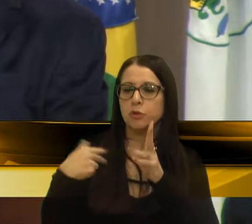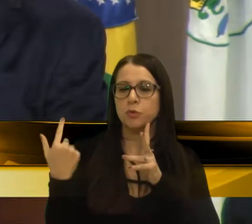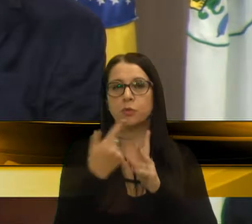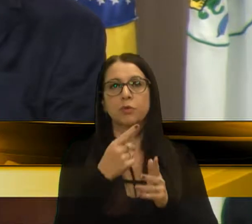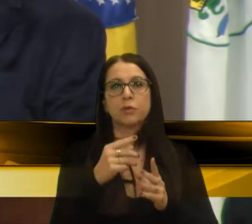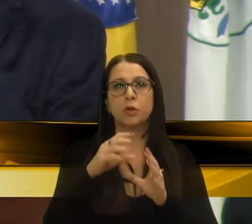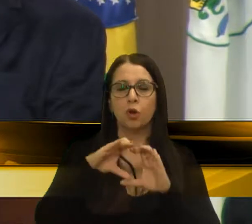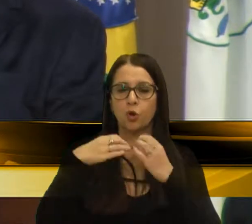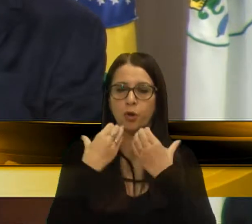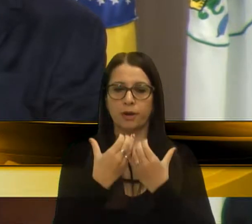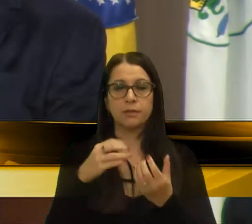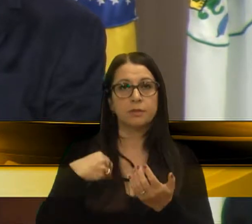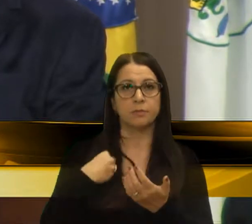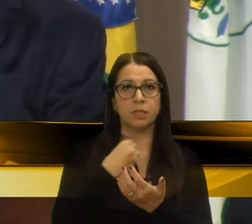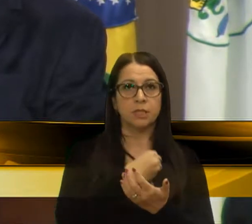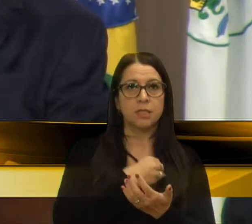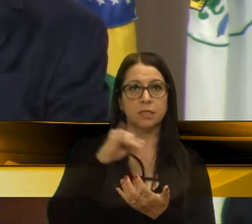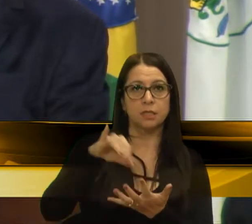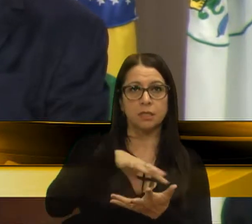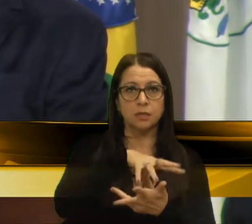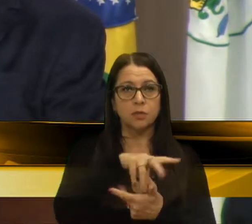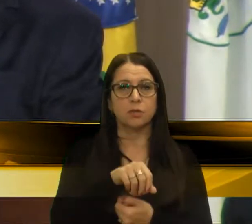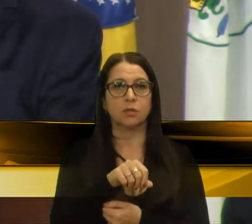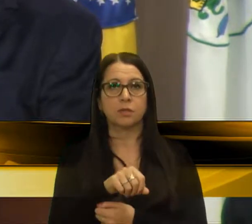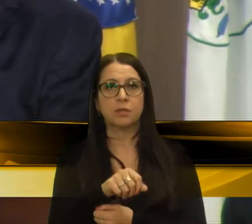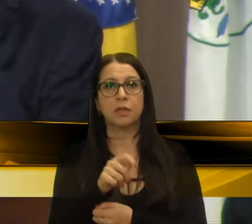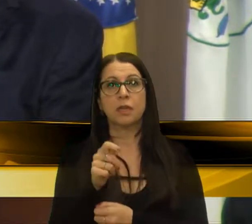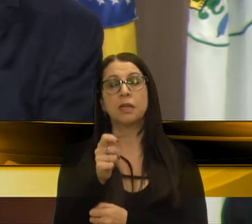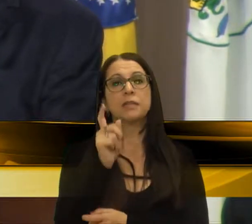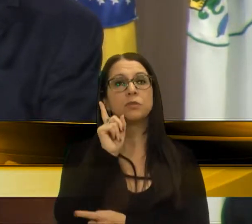internacionais de medicina, entre eles Estados Unidos, Suécia e Argentina.